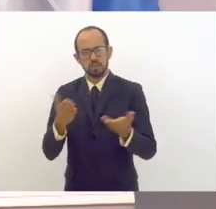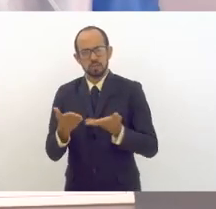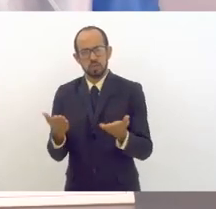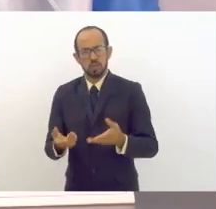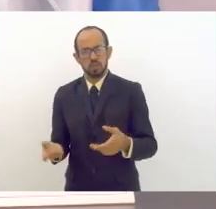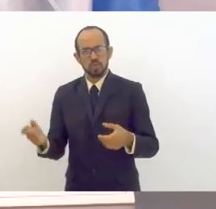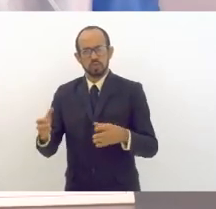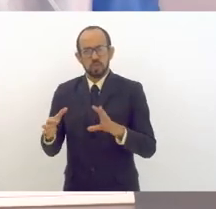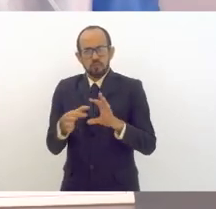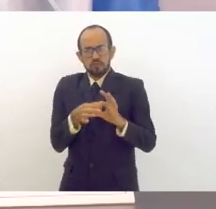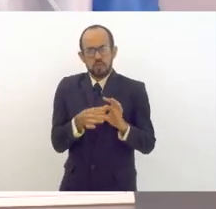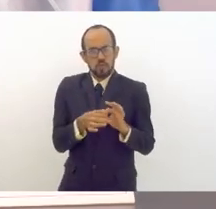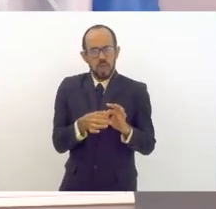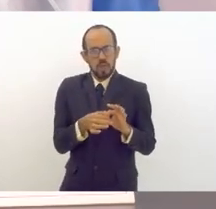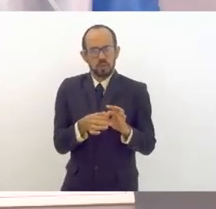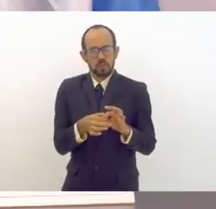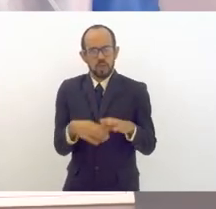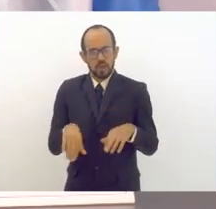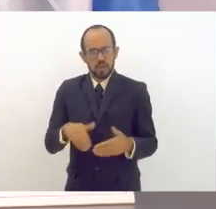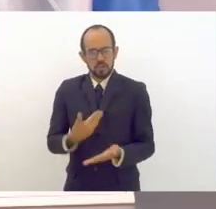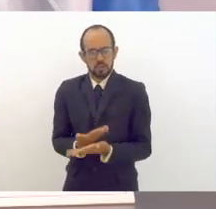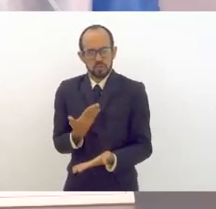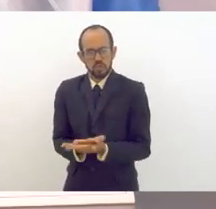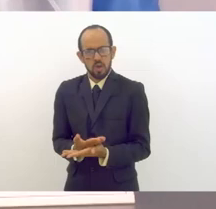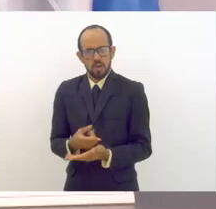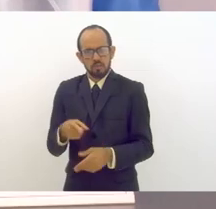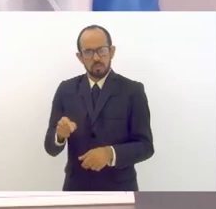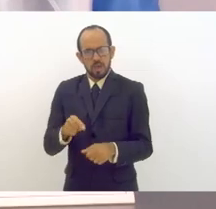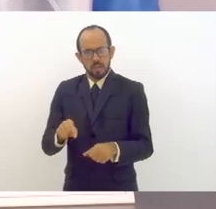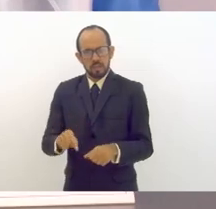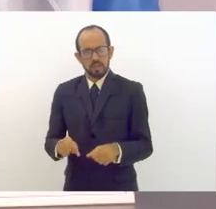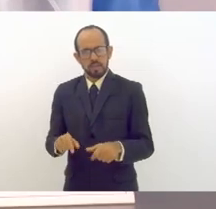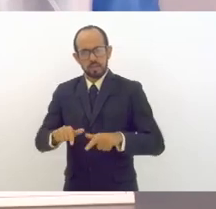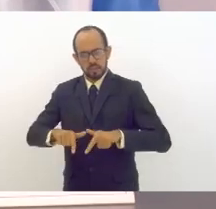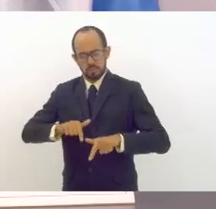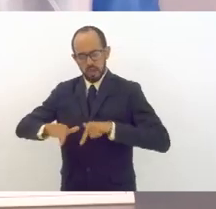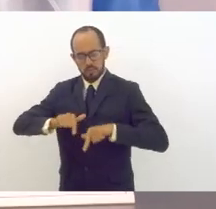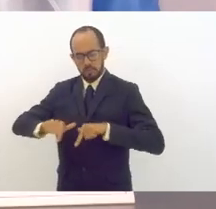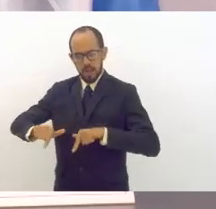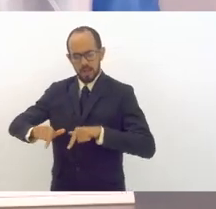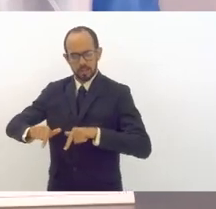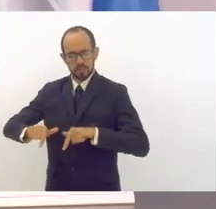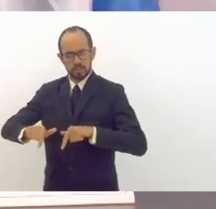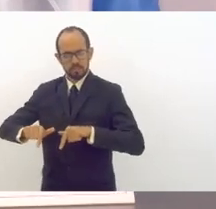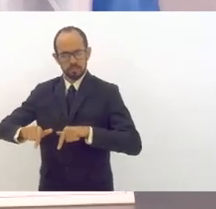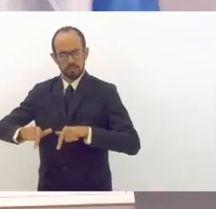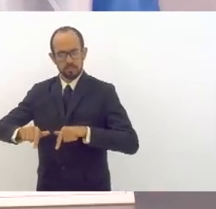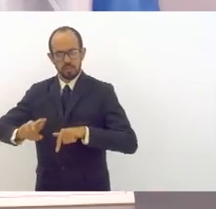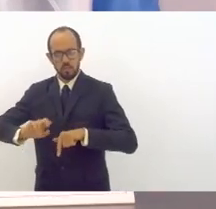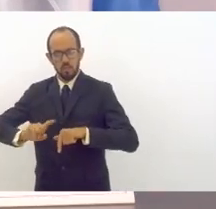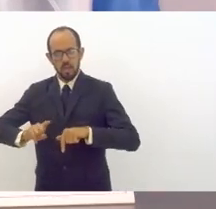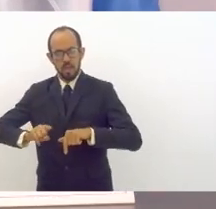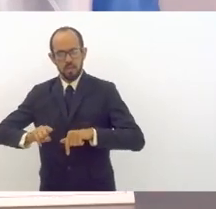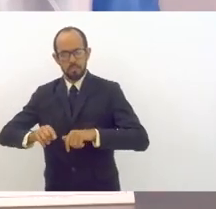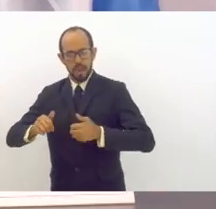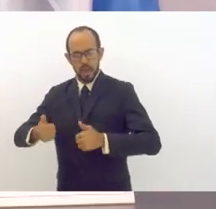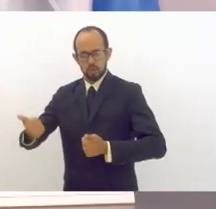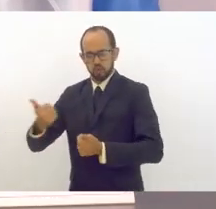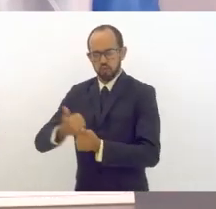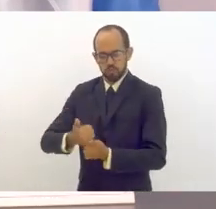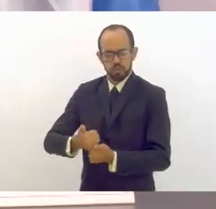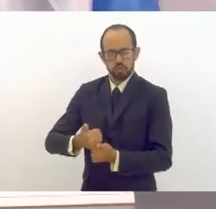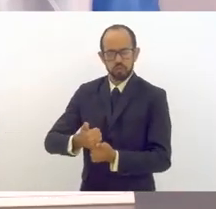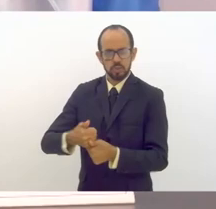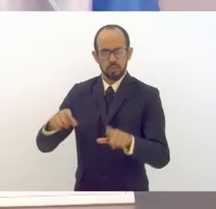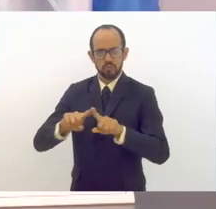escola, para que possam atuar junto à comunidade. As mães não são para suprir carência de pessoal nas escolas. Para